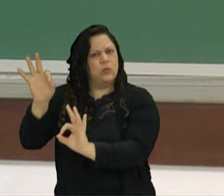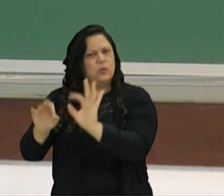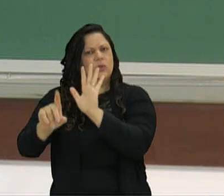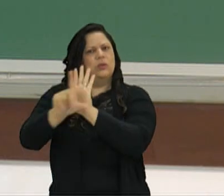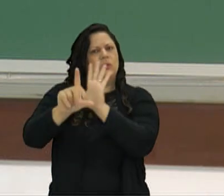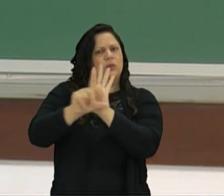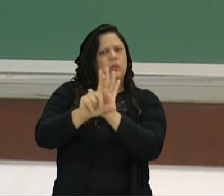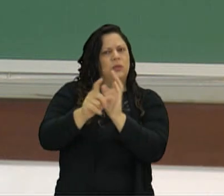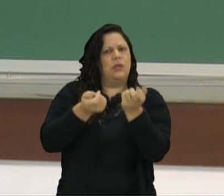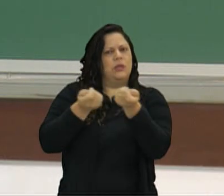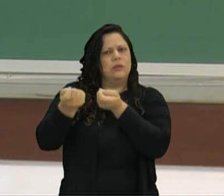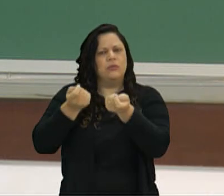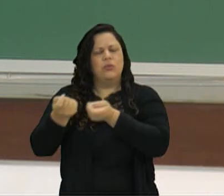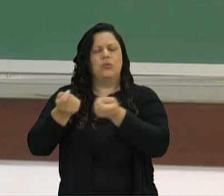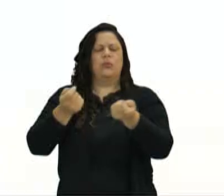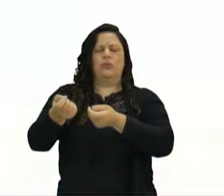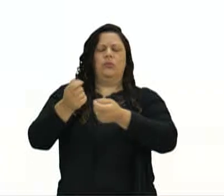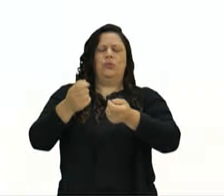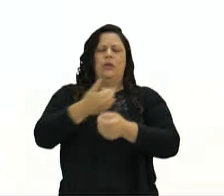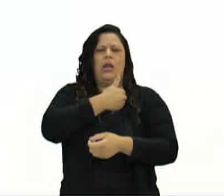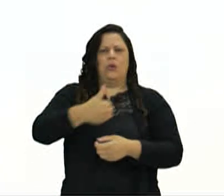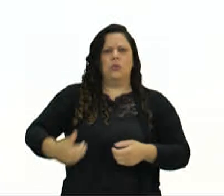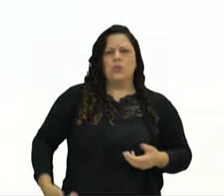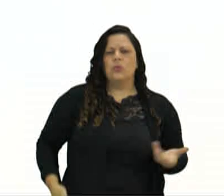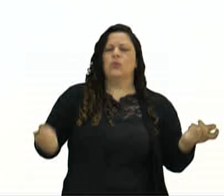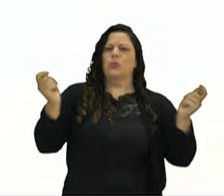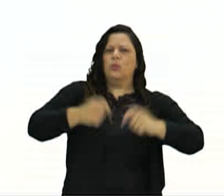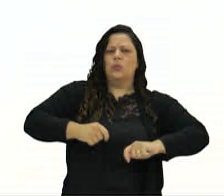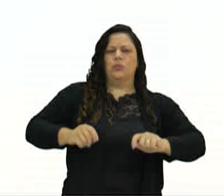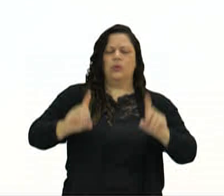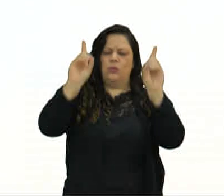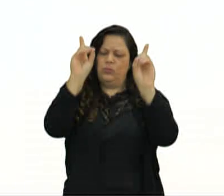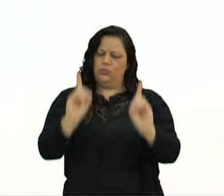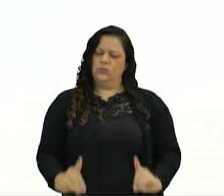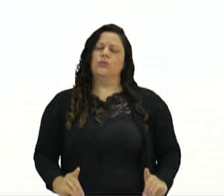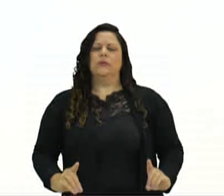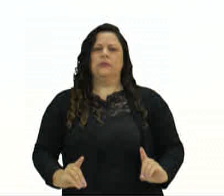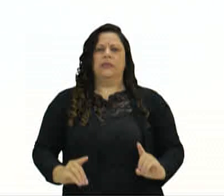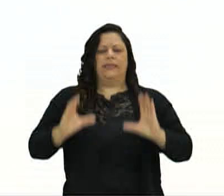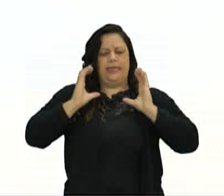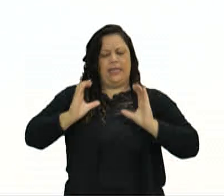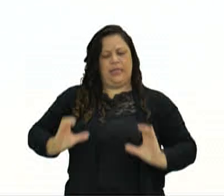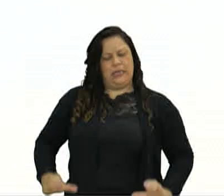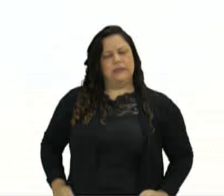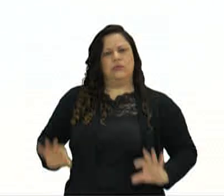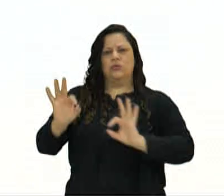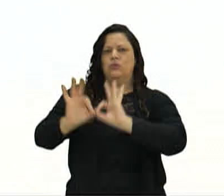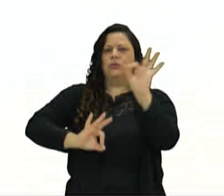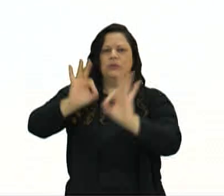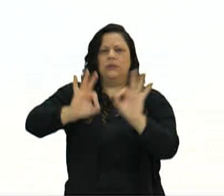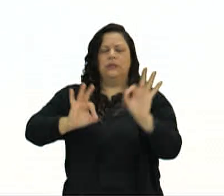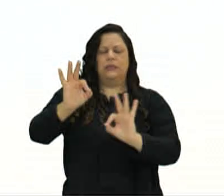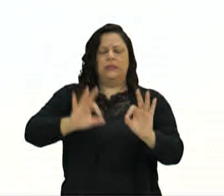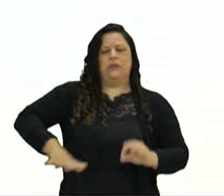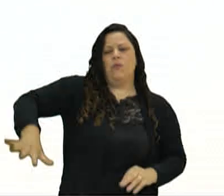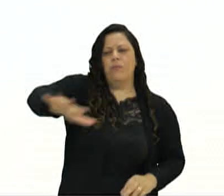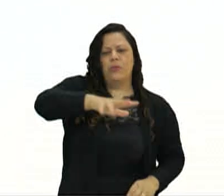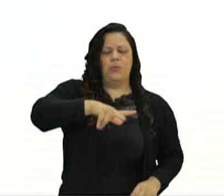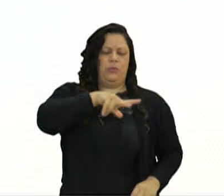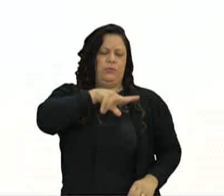o Estado, a conduta dos cidadãos e das organizações públicas e privadas. O